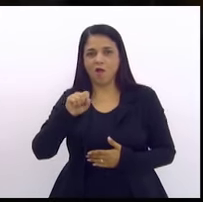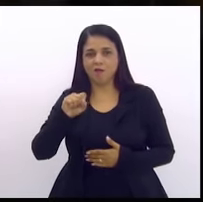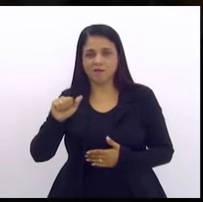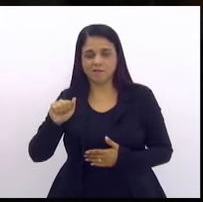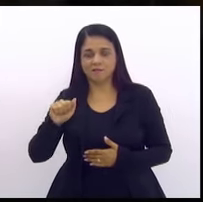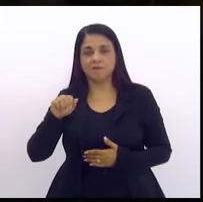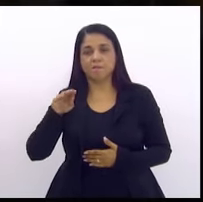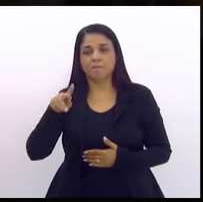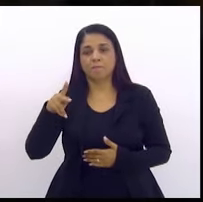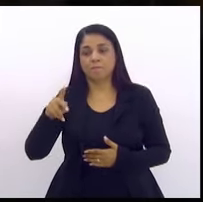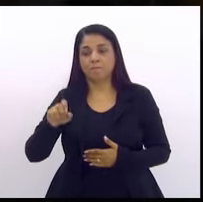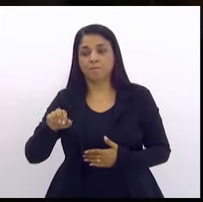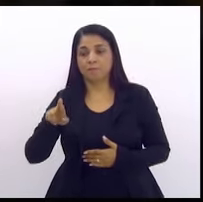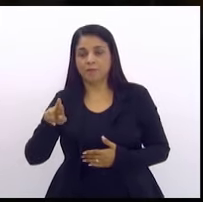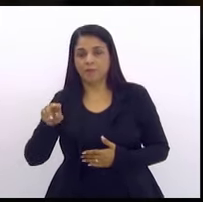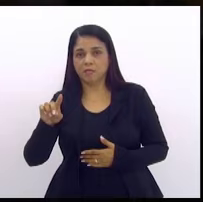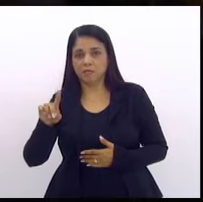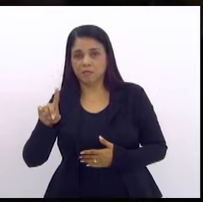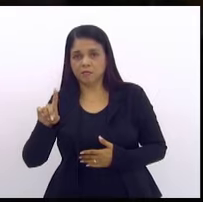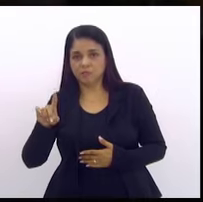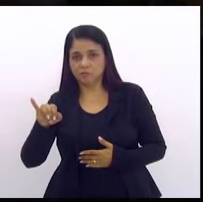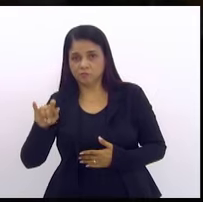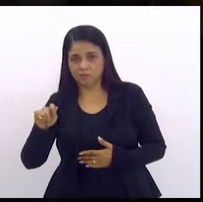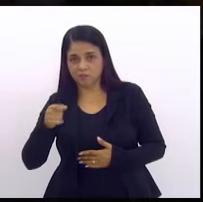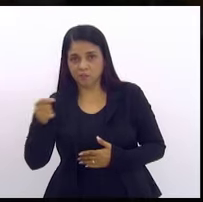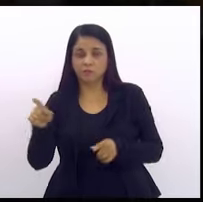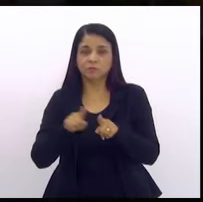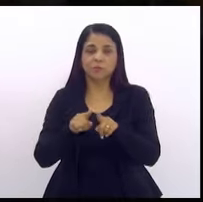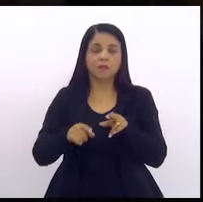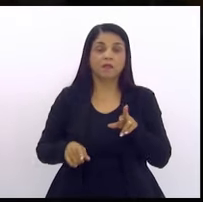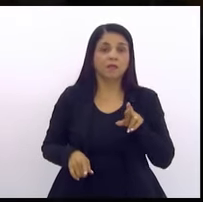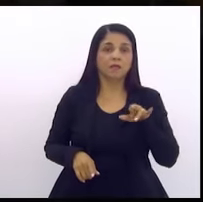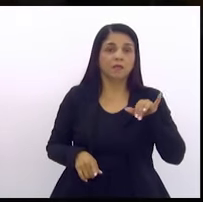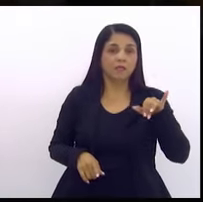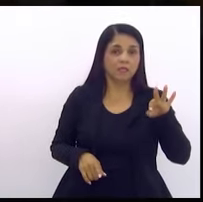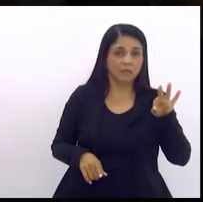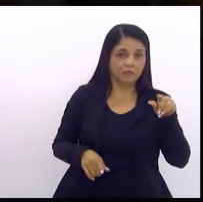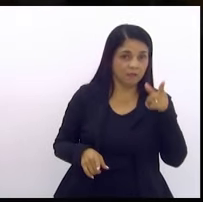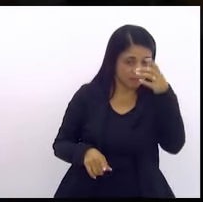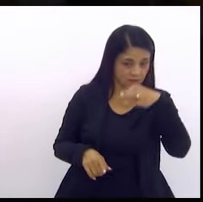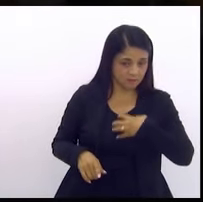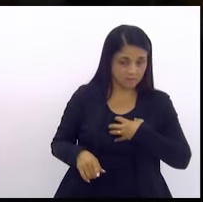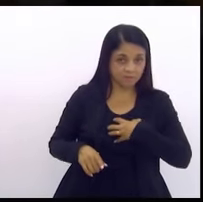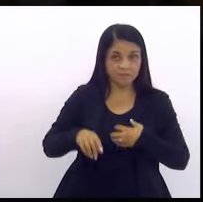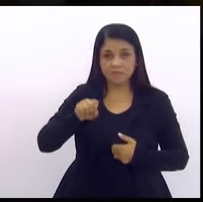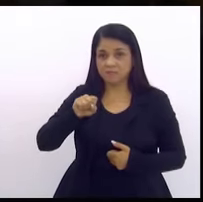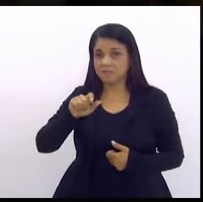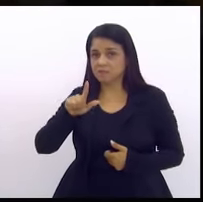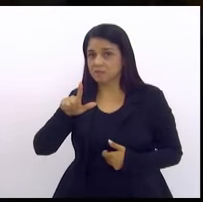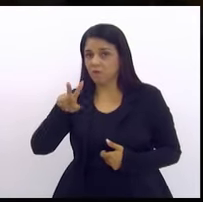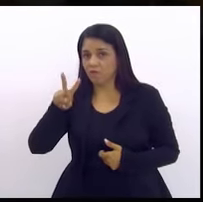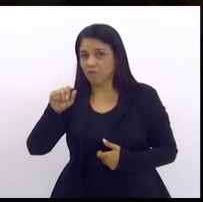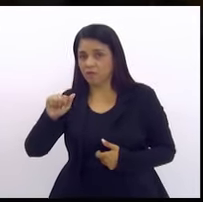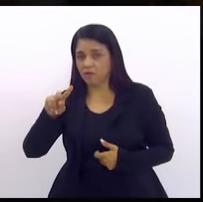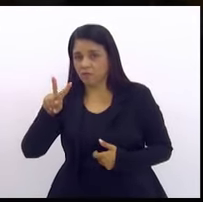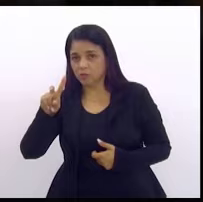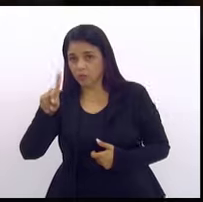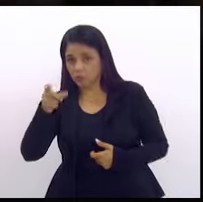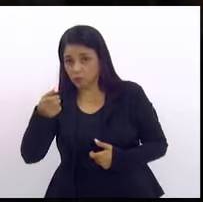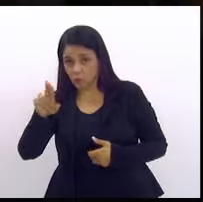processo, assim como a Rita, que de lá de Salvador também apoiou o nosso